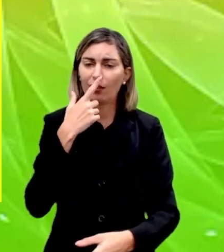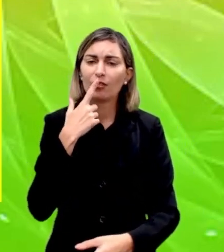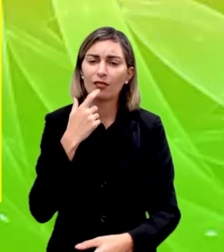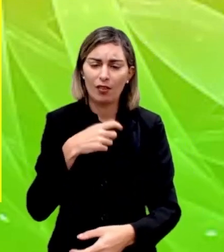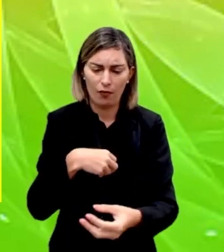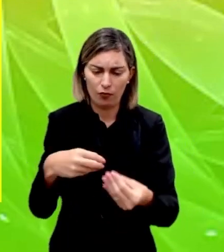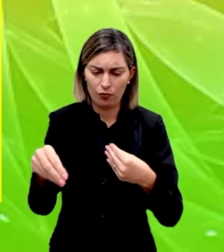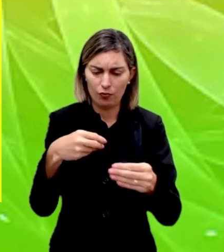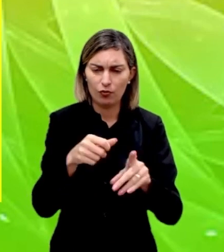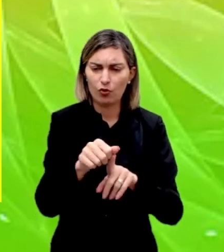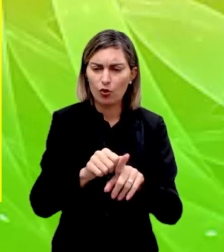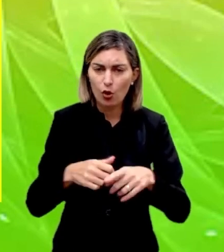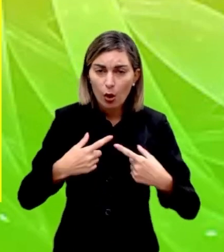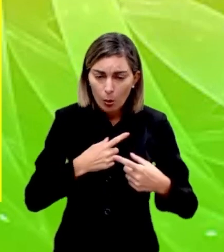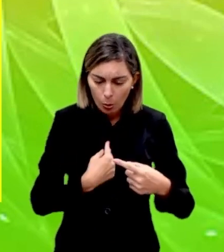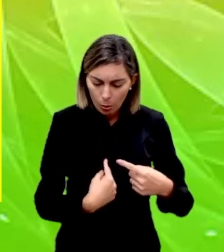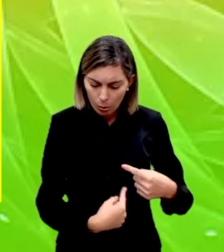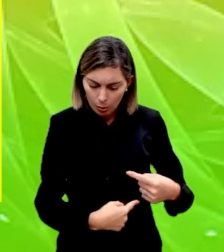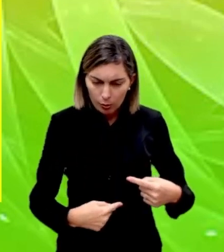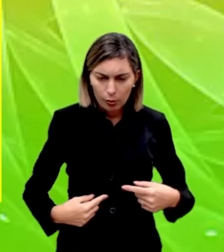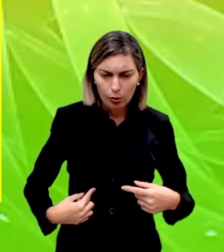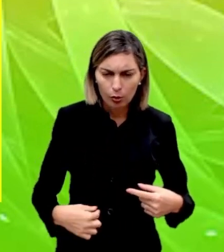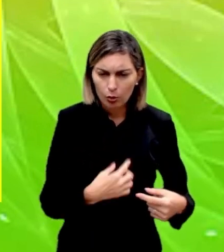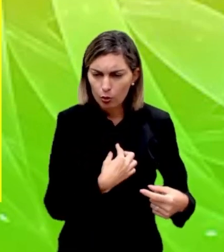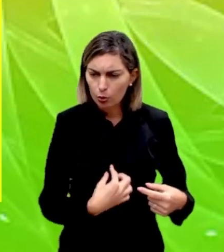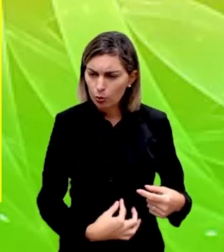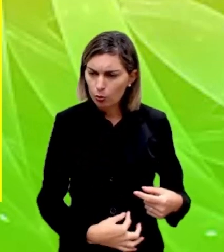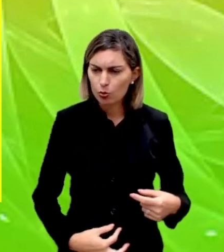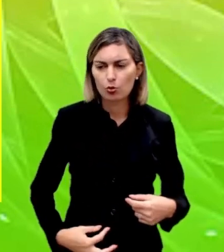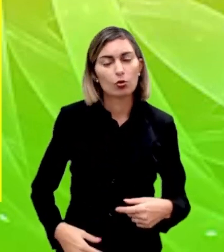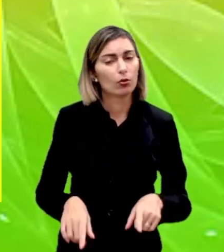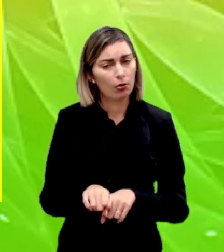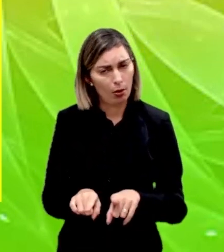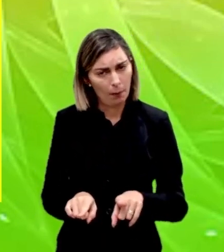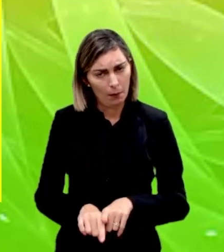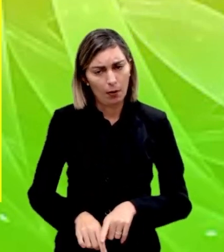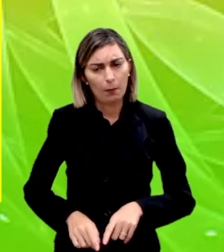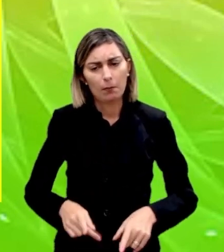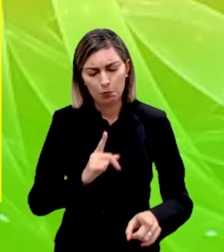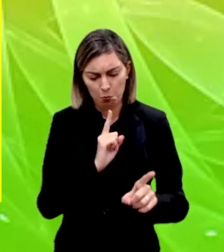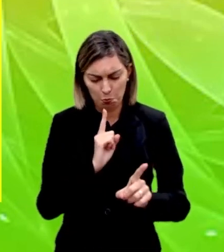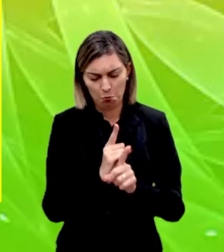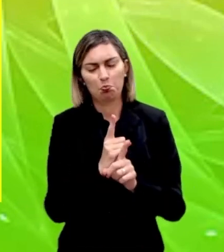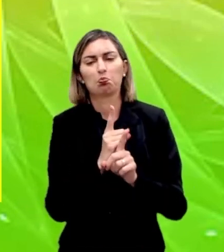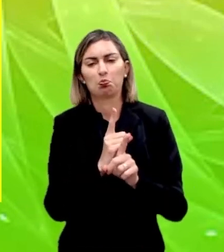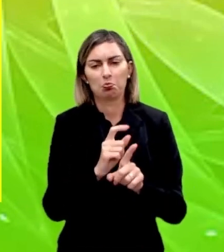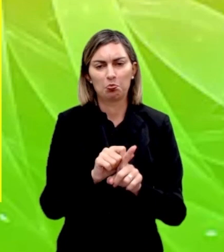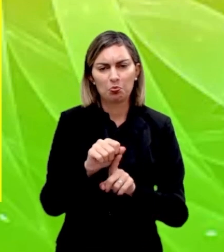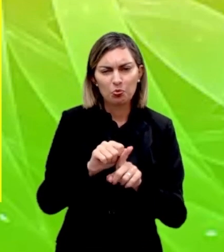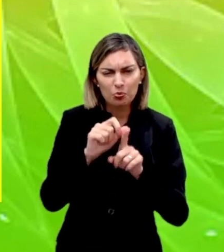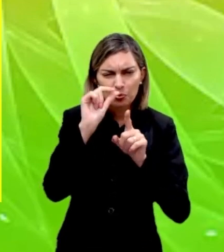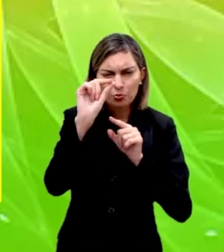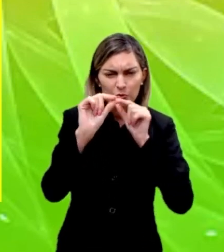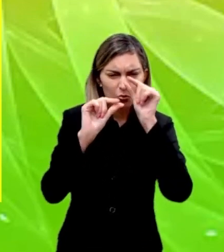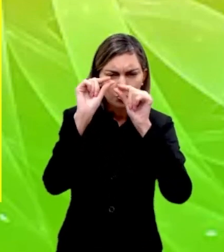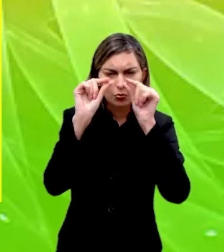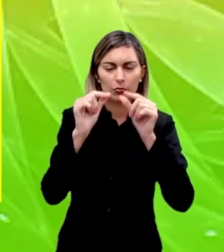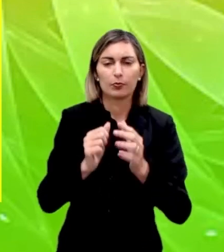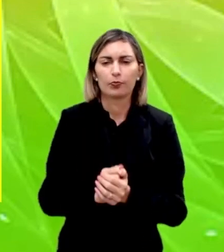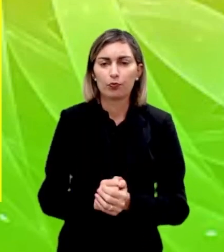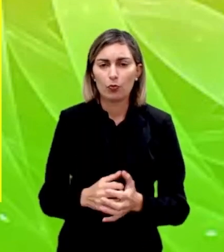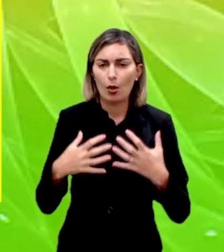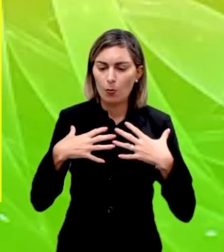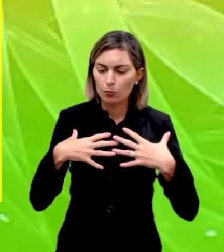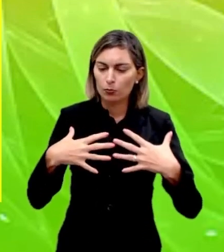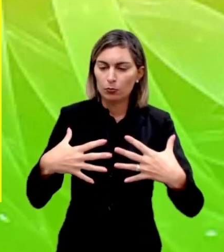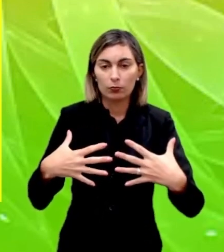No intestino das pessoas encontraram microplástico. Nos pulmões